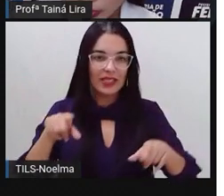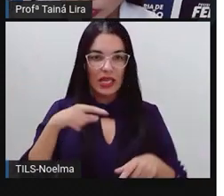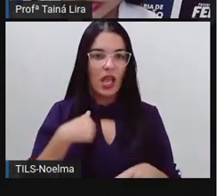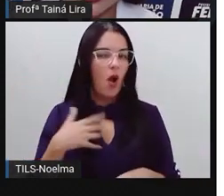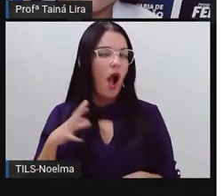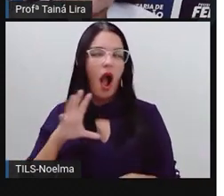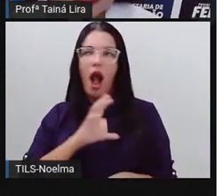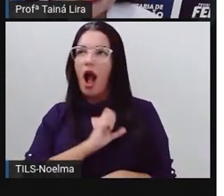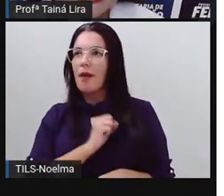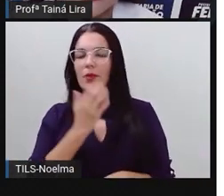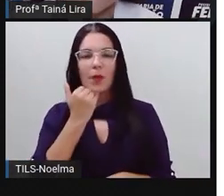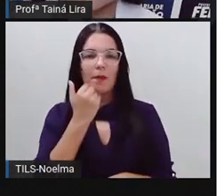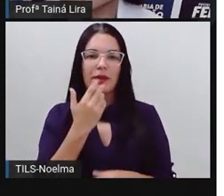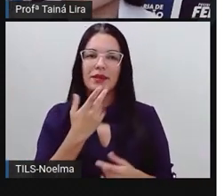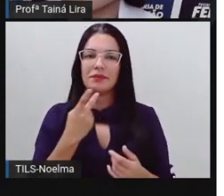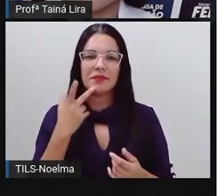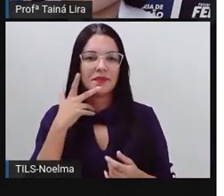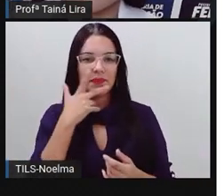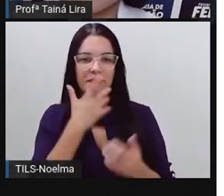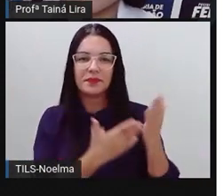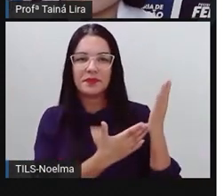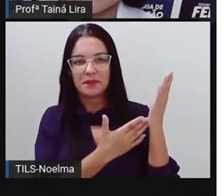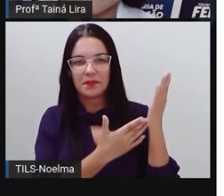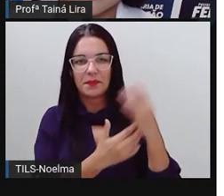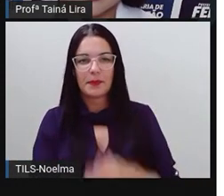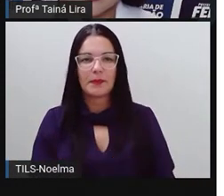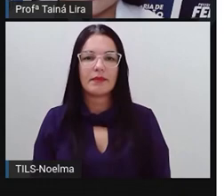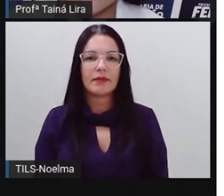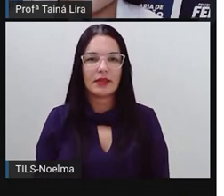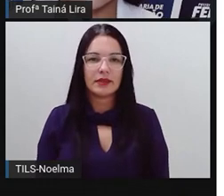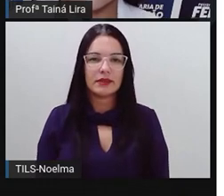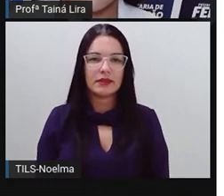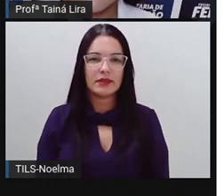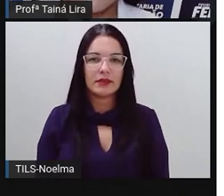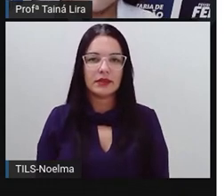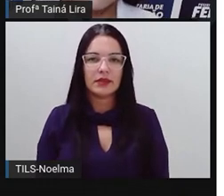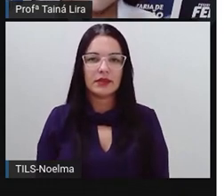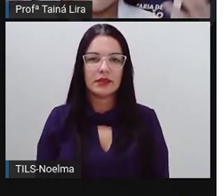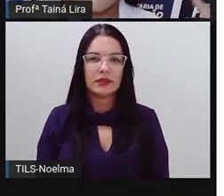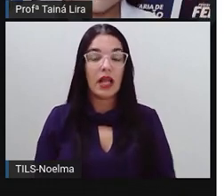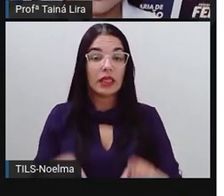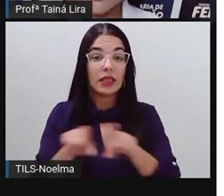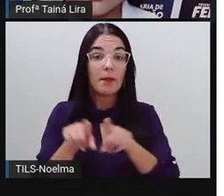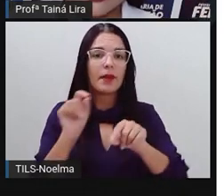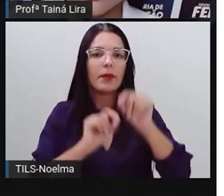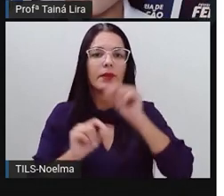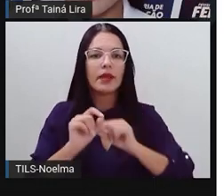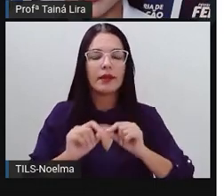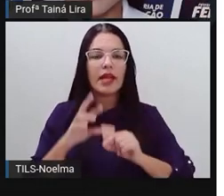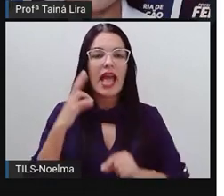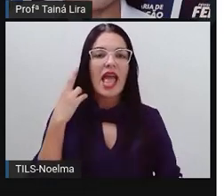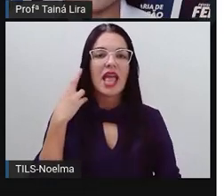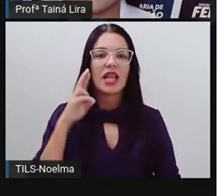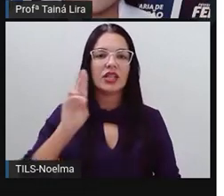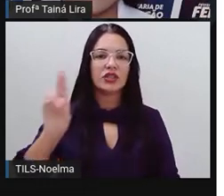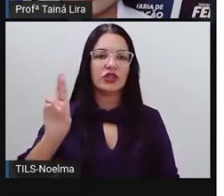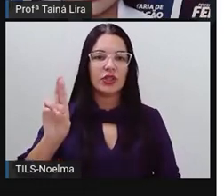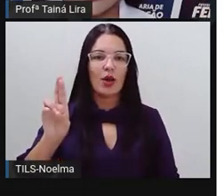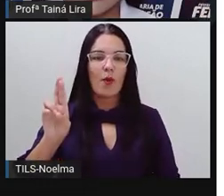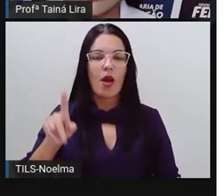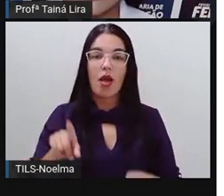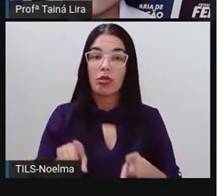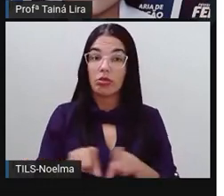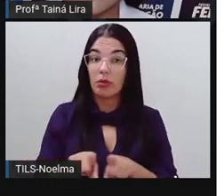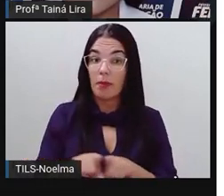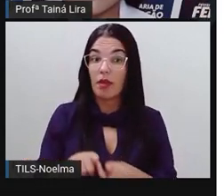verdade eu mesmo eu gosto muito de sarapatel e olha lá uma religião também